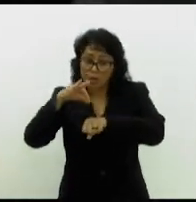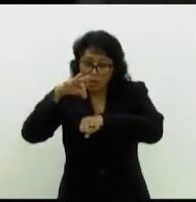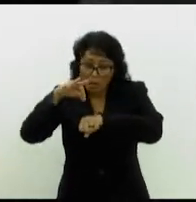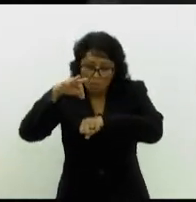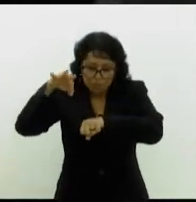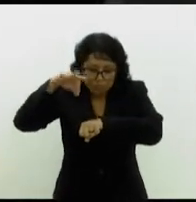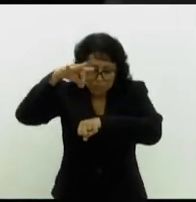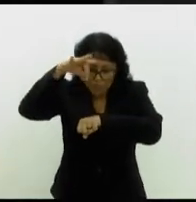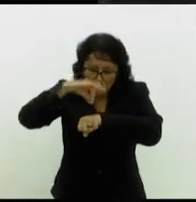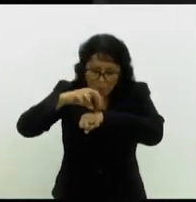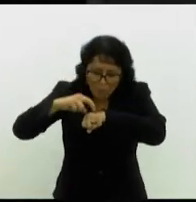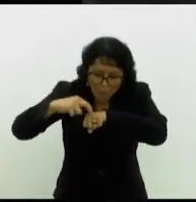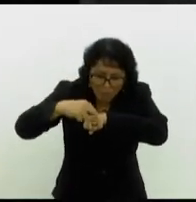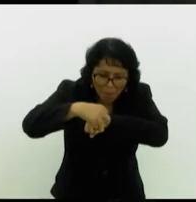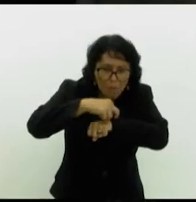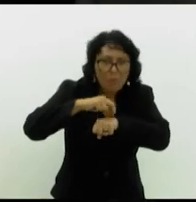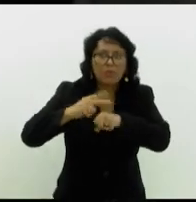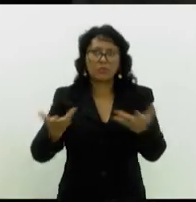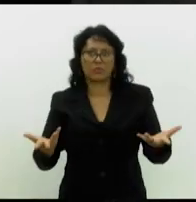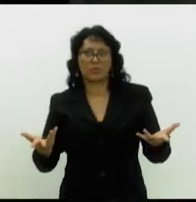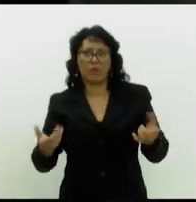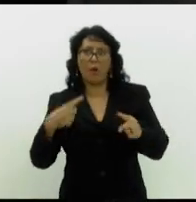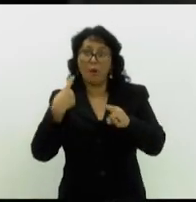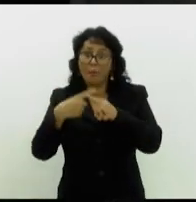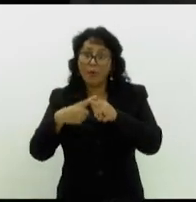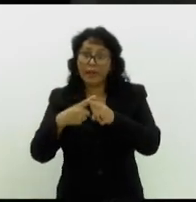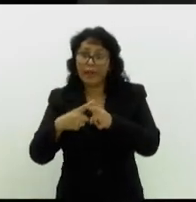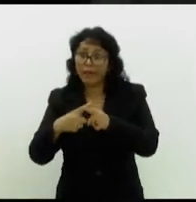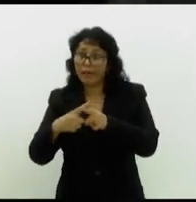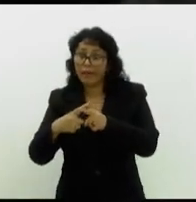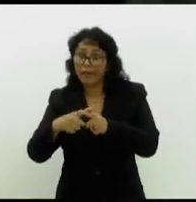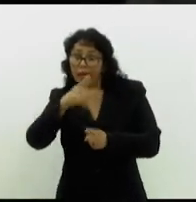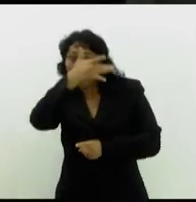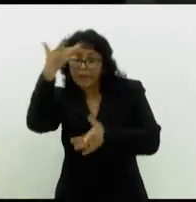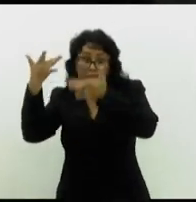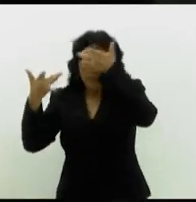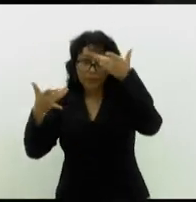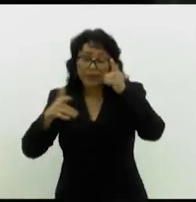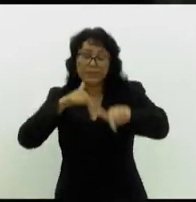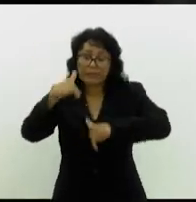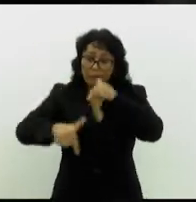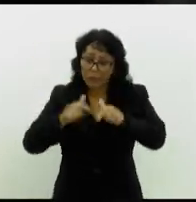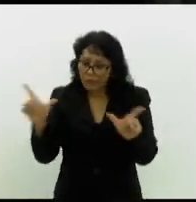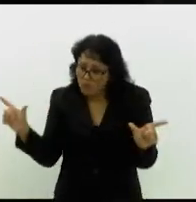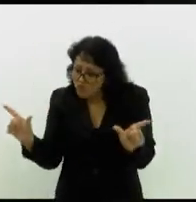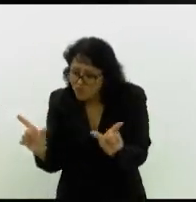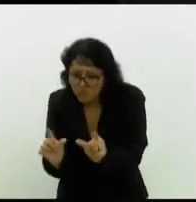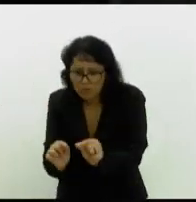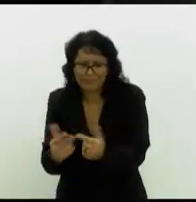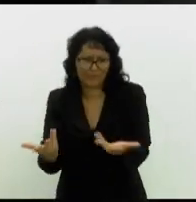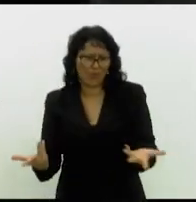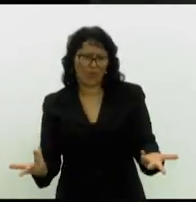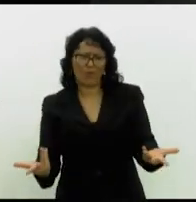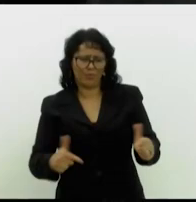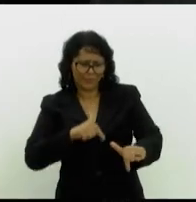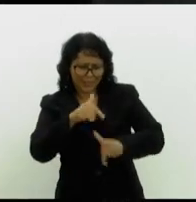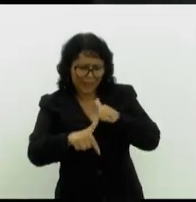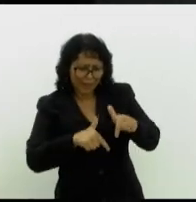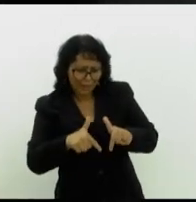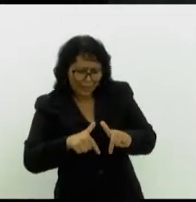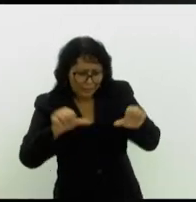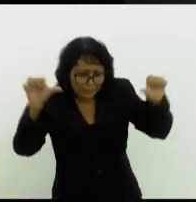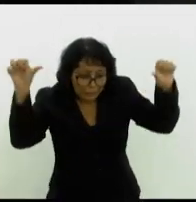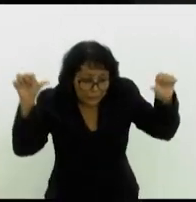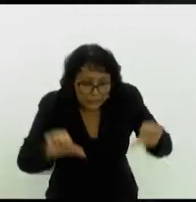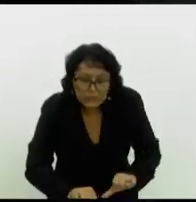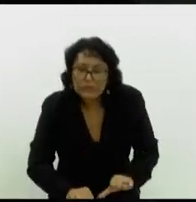por quê Porque não está em condições a quantidade de gente as condições de trabalho as condições de salário só